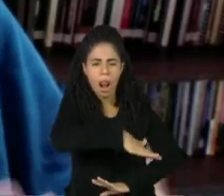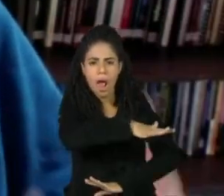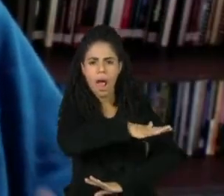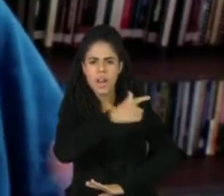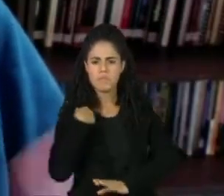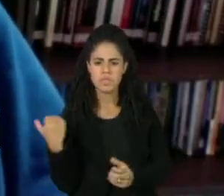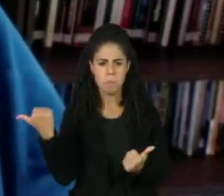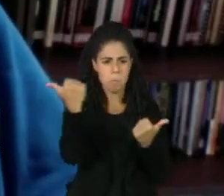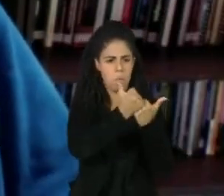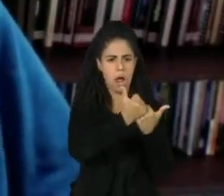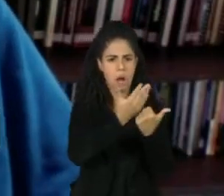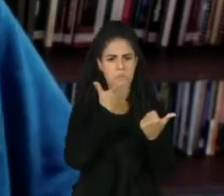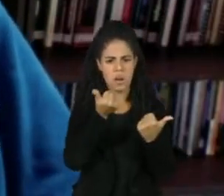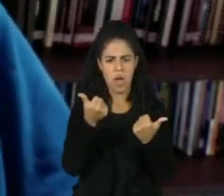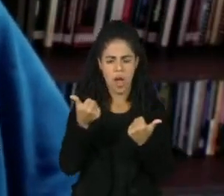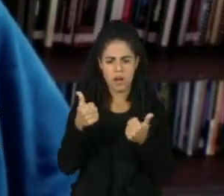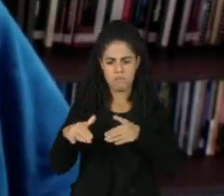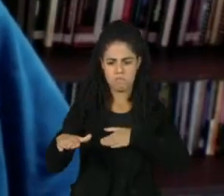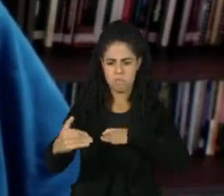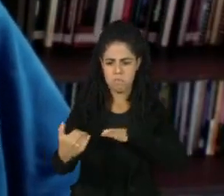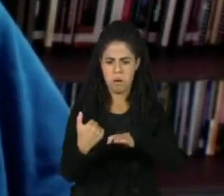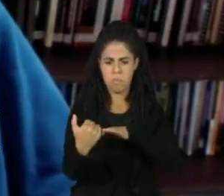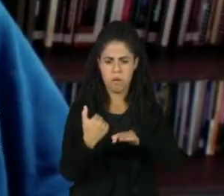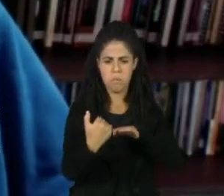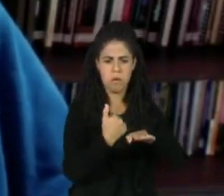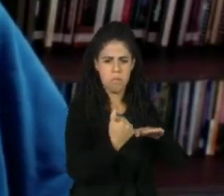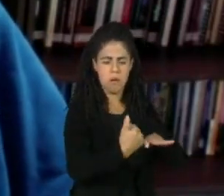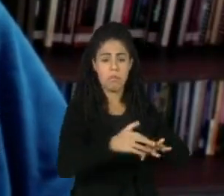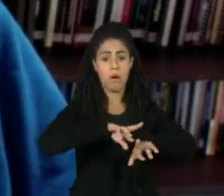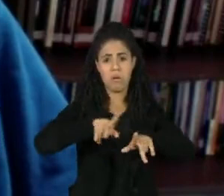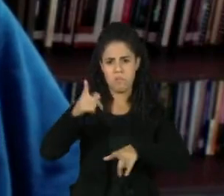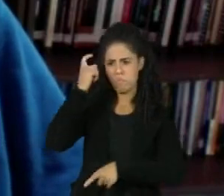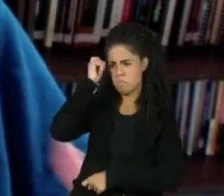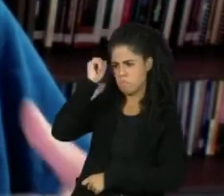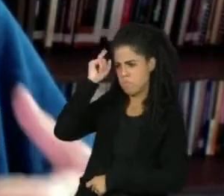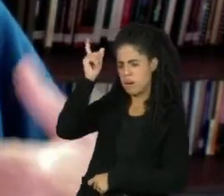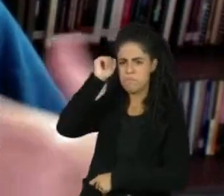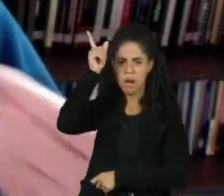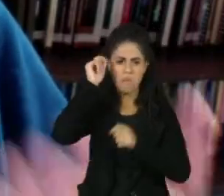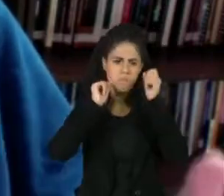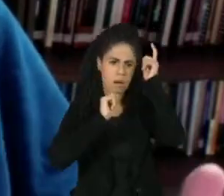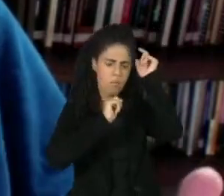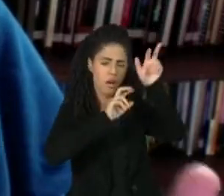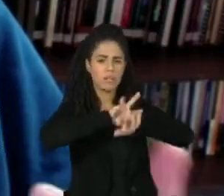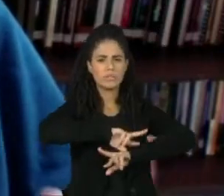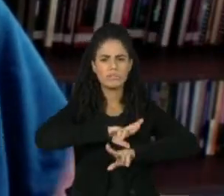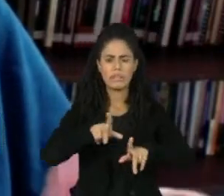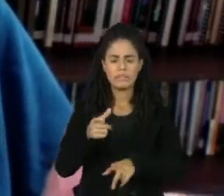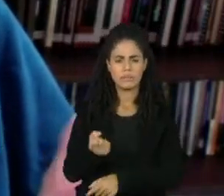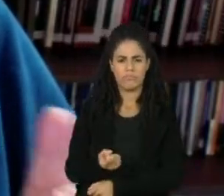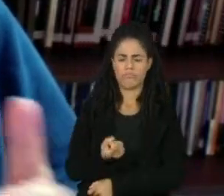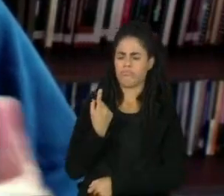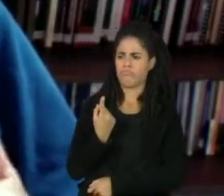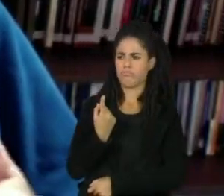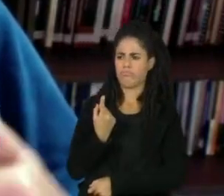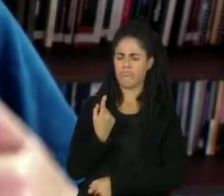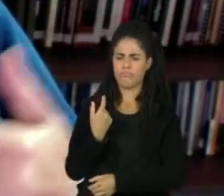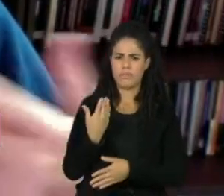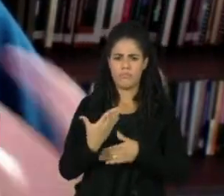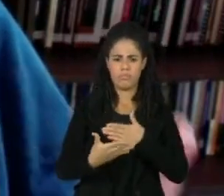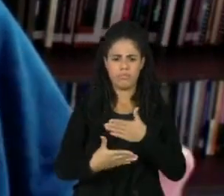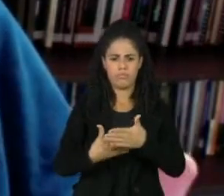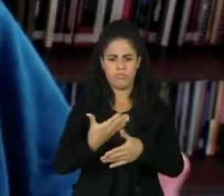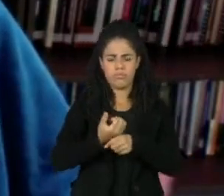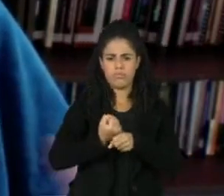por pastagens de pecuária, por algumas culturas agrícolas. Então, essa é uma visão que, ao longo dos anos, ela